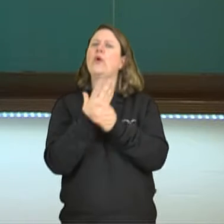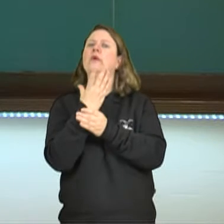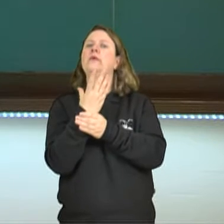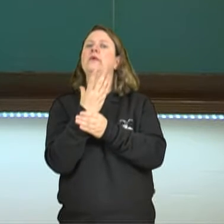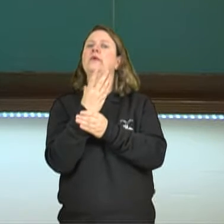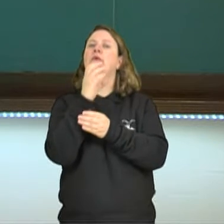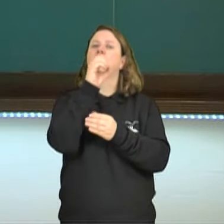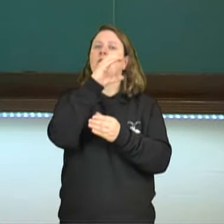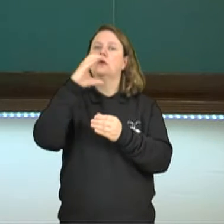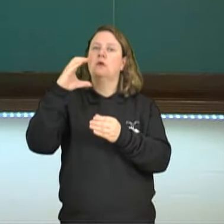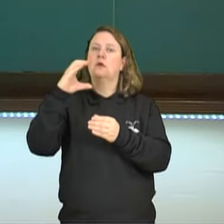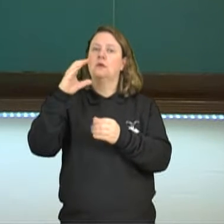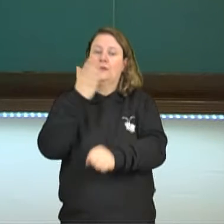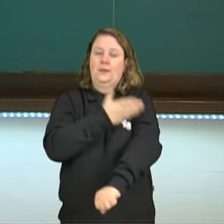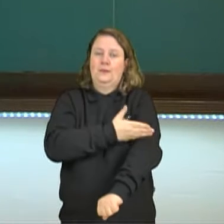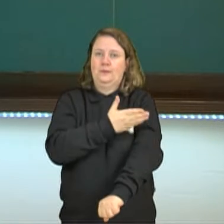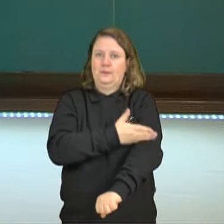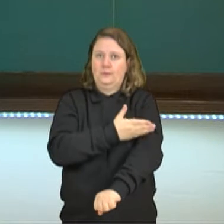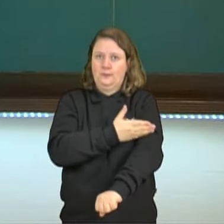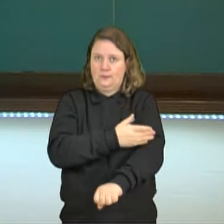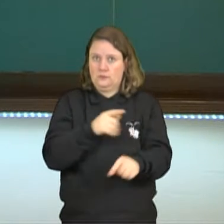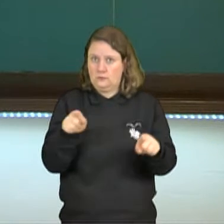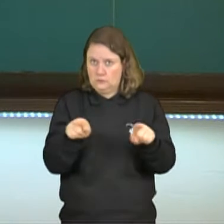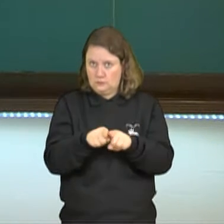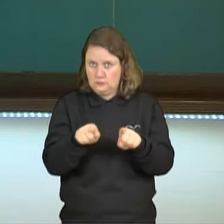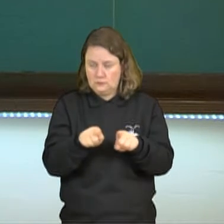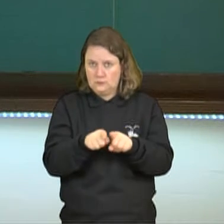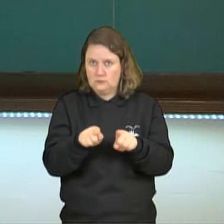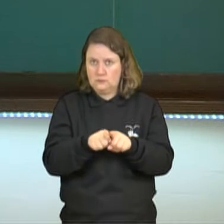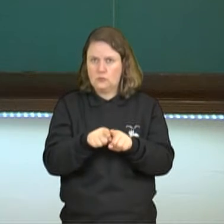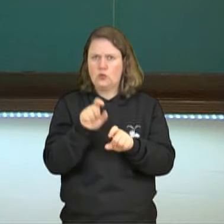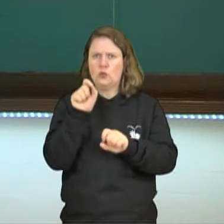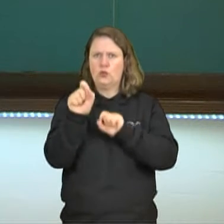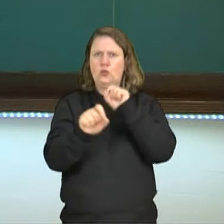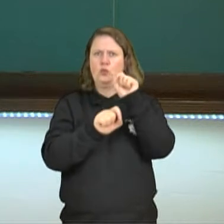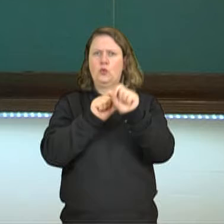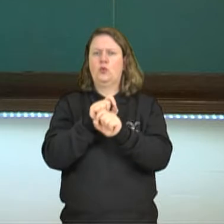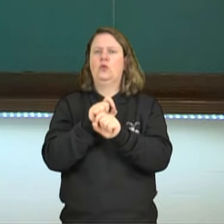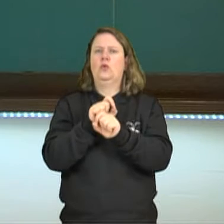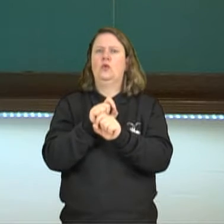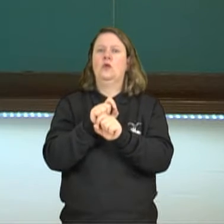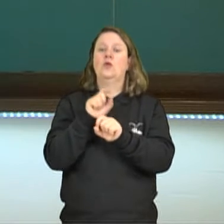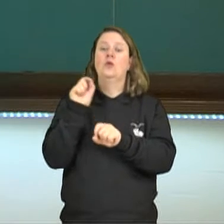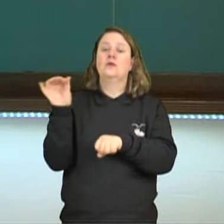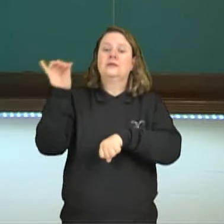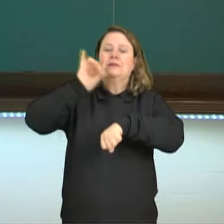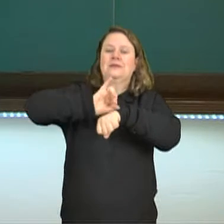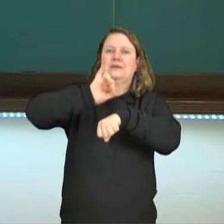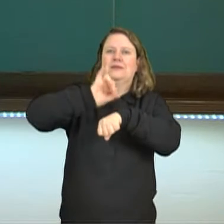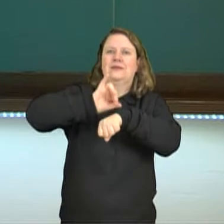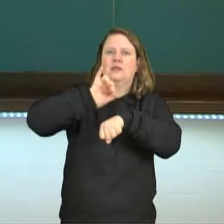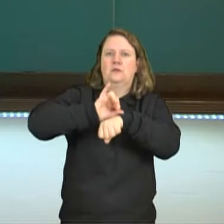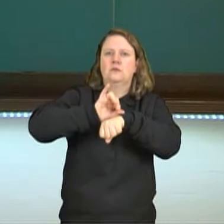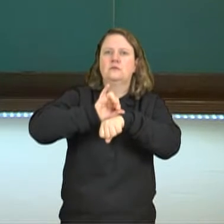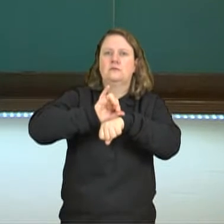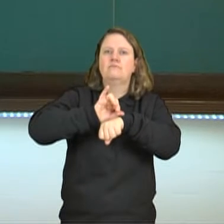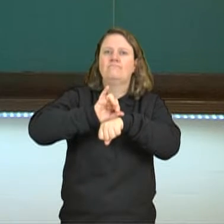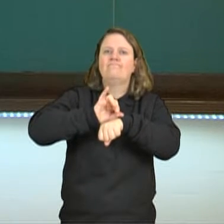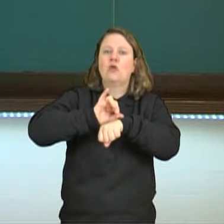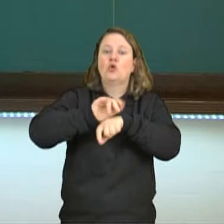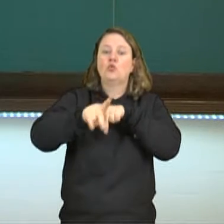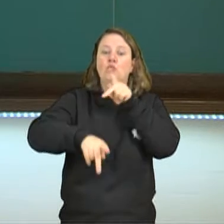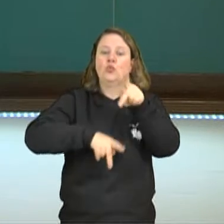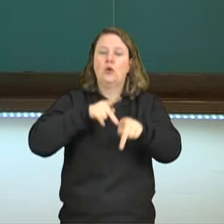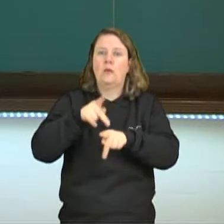do Ocidente medieval, pois é ela que era a unidade centralizadora da civilização medieval,